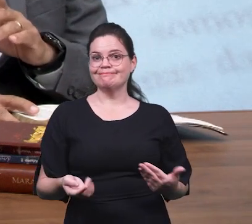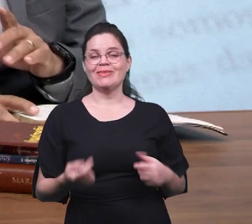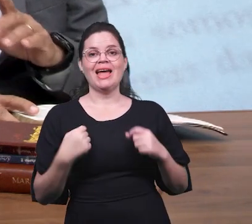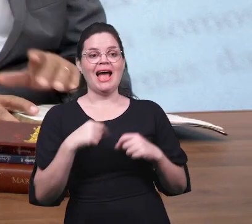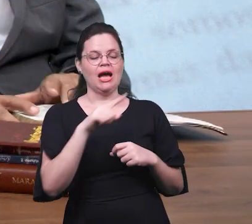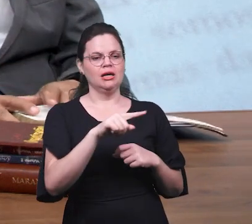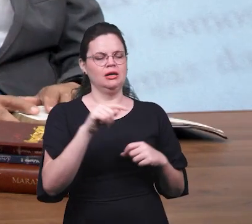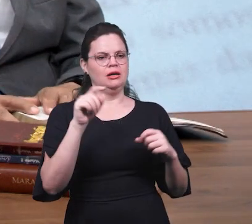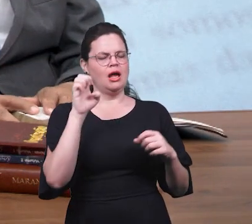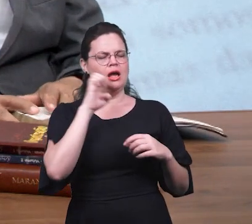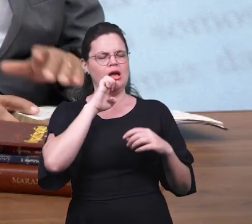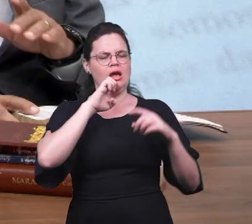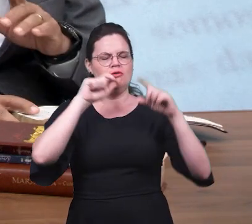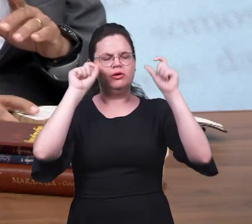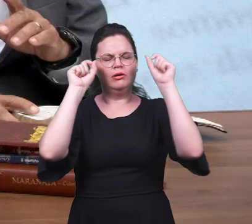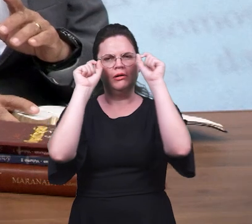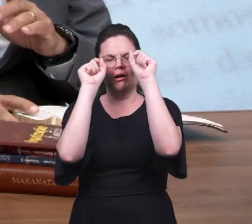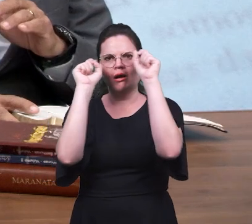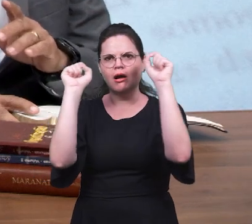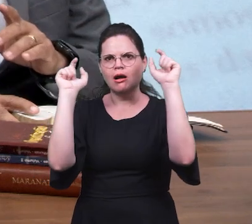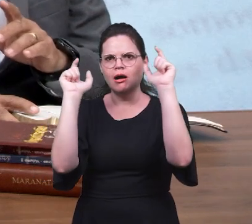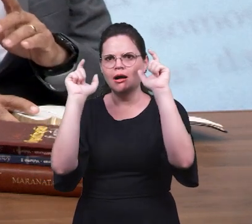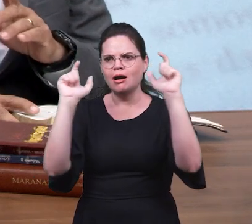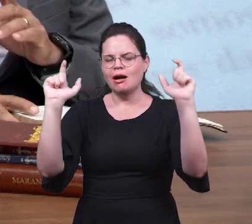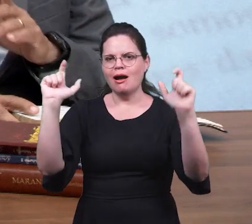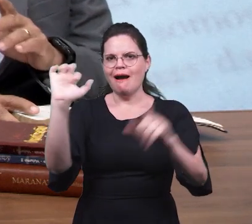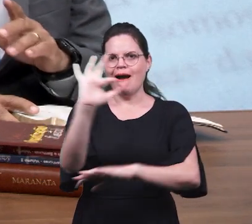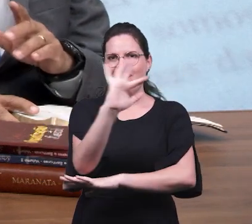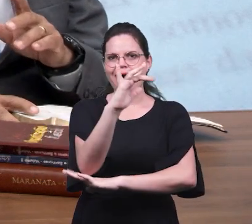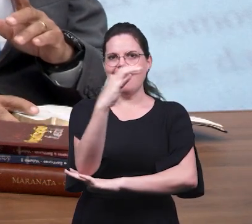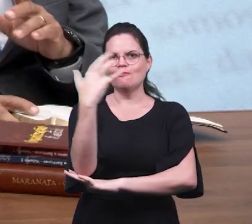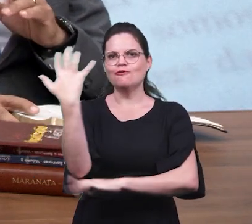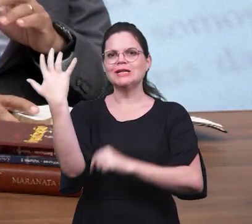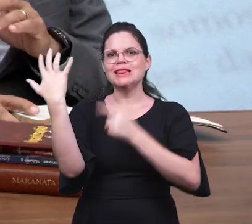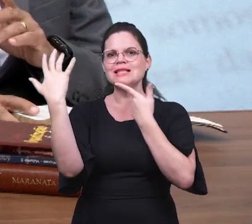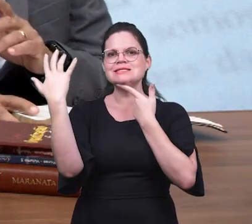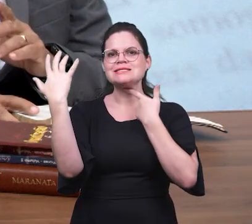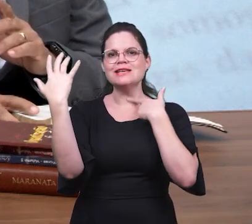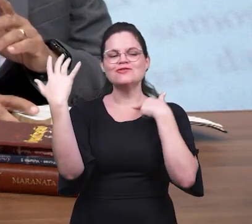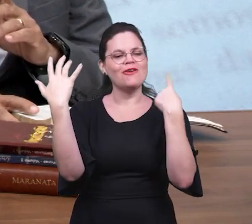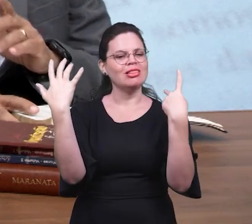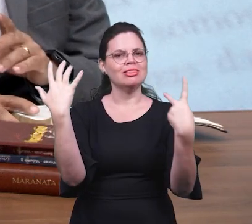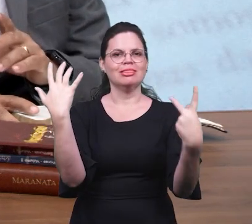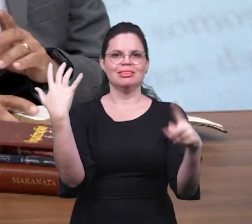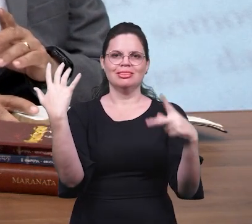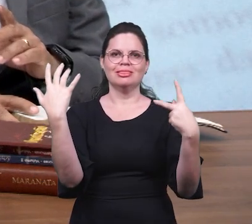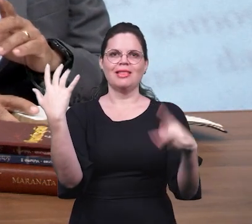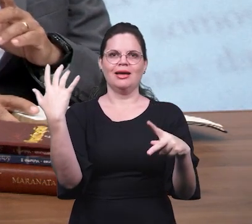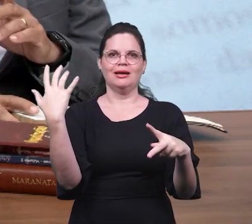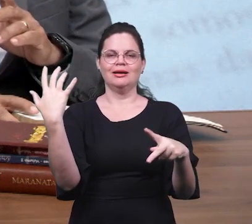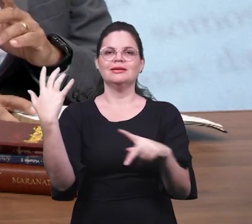atenção de Eva para objetivos desejáveis o que modernamente